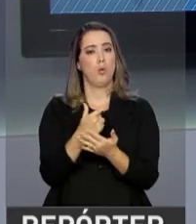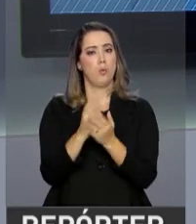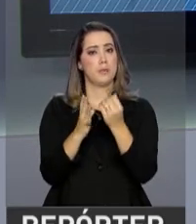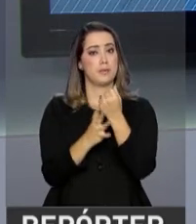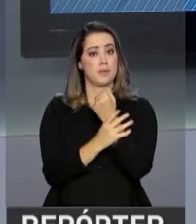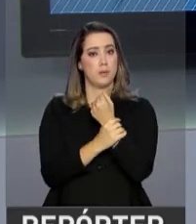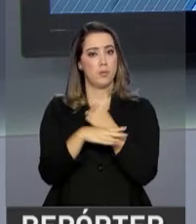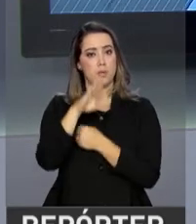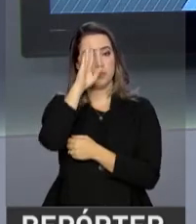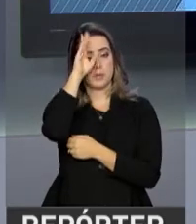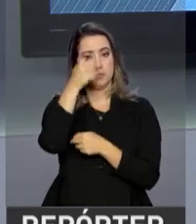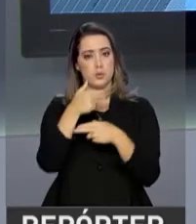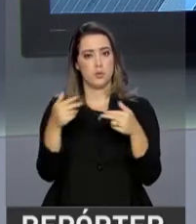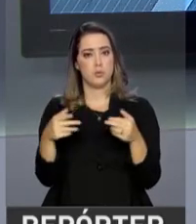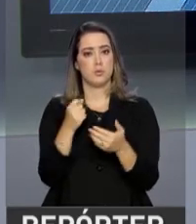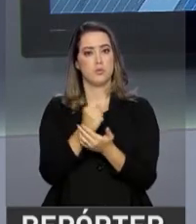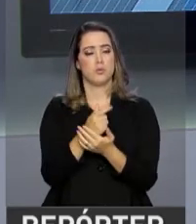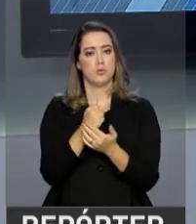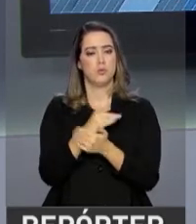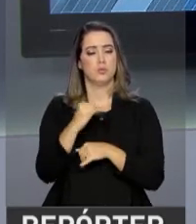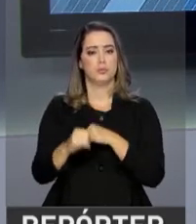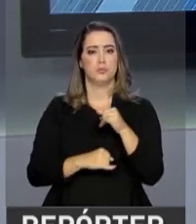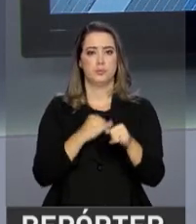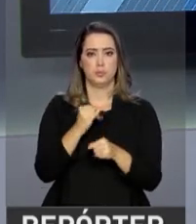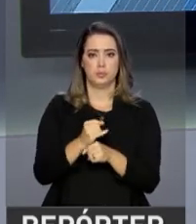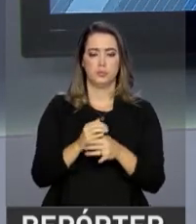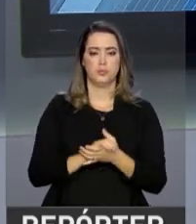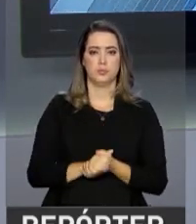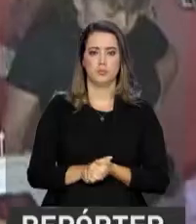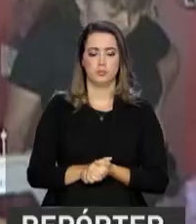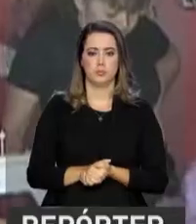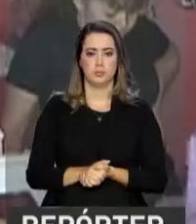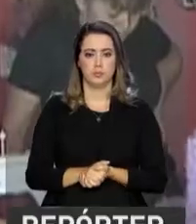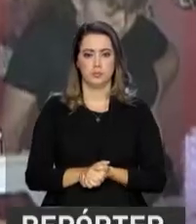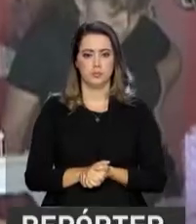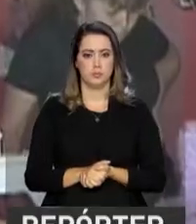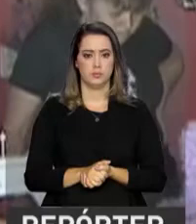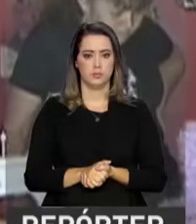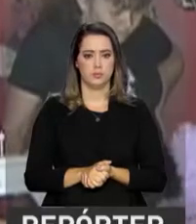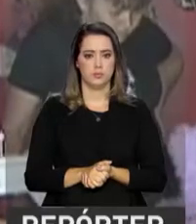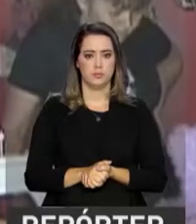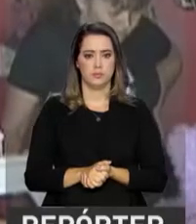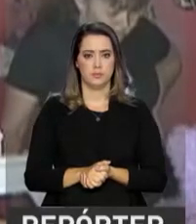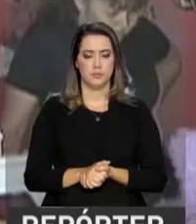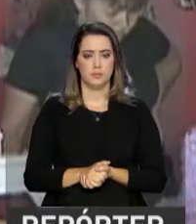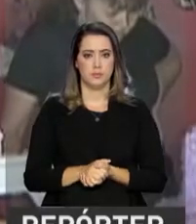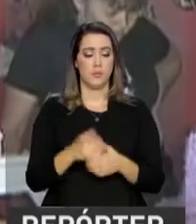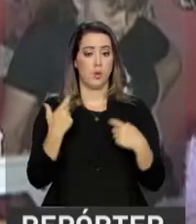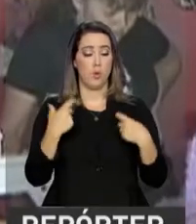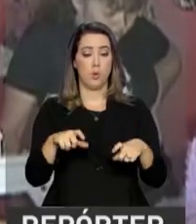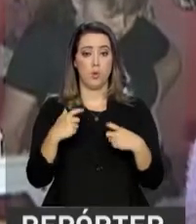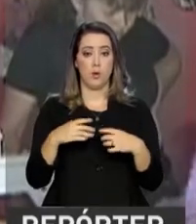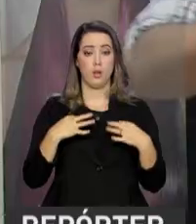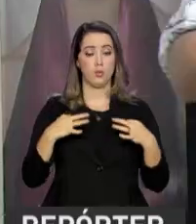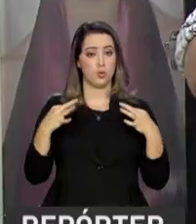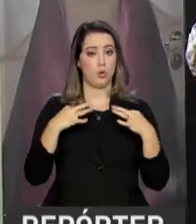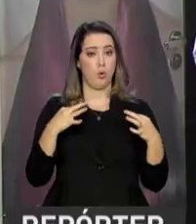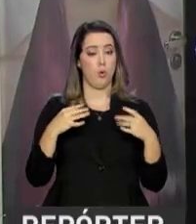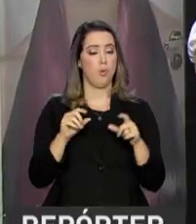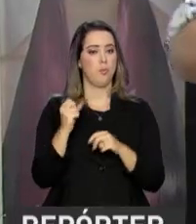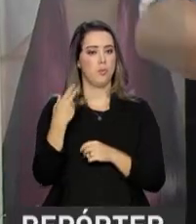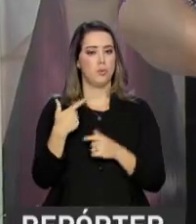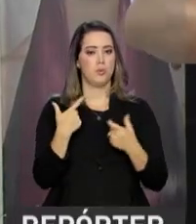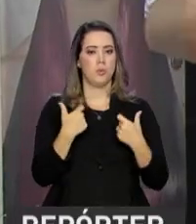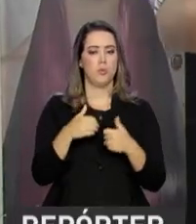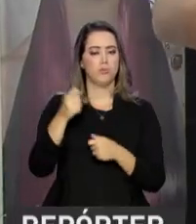principalmente nos casos de compras pela internet seja uma loja de roupas seja um